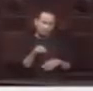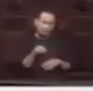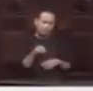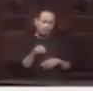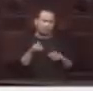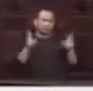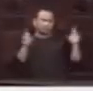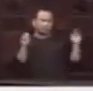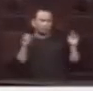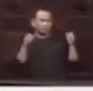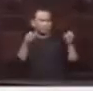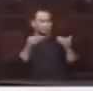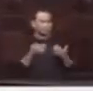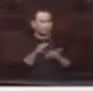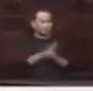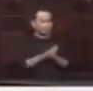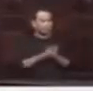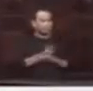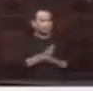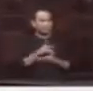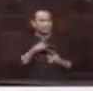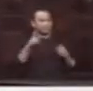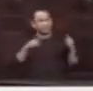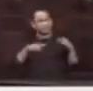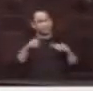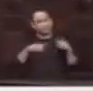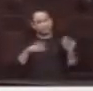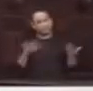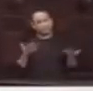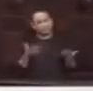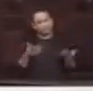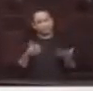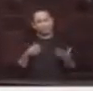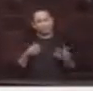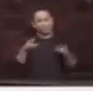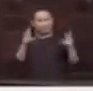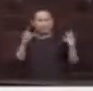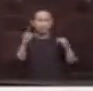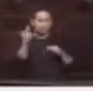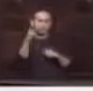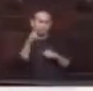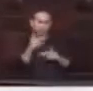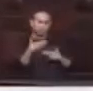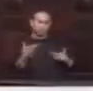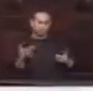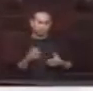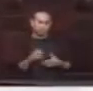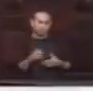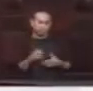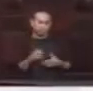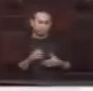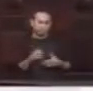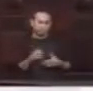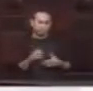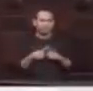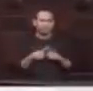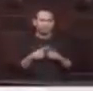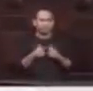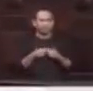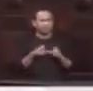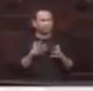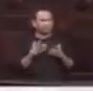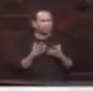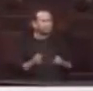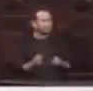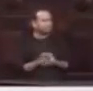com nada do que está sendo discutido e digo, mas pela minha interpretação, o que está escrito aqui é outra coisa. Não vamos levar para esse lado, porque fica patético. Não